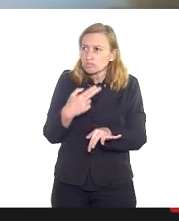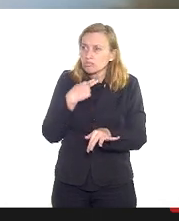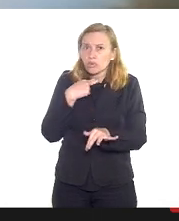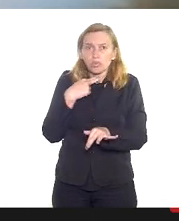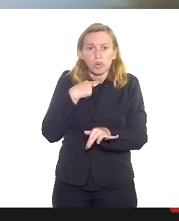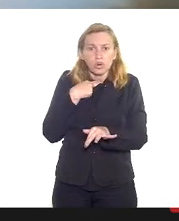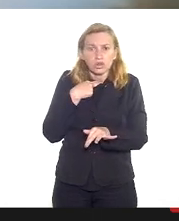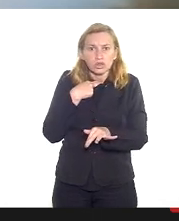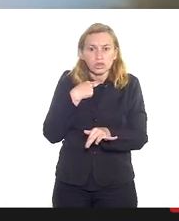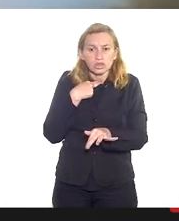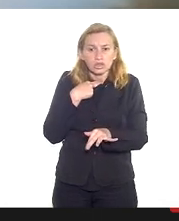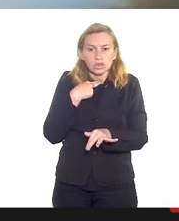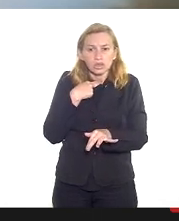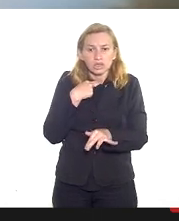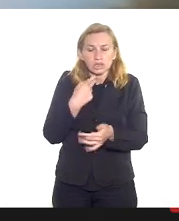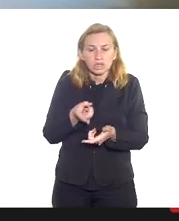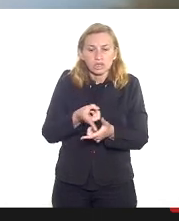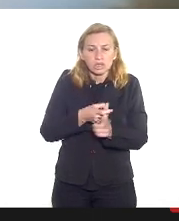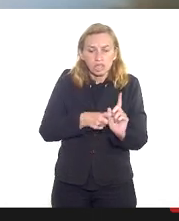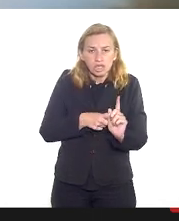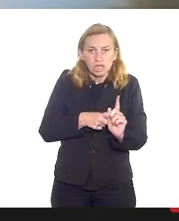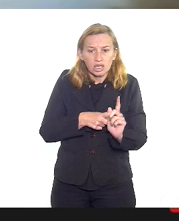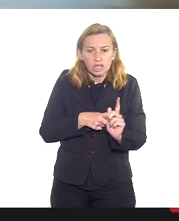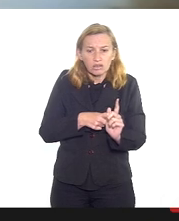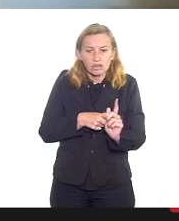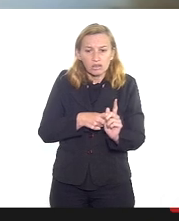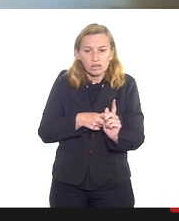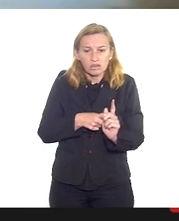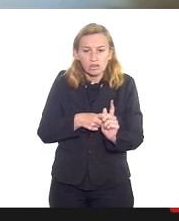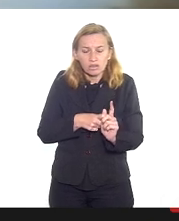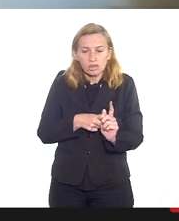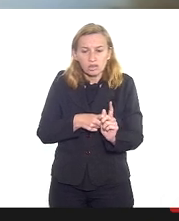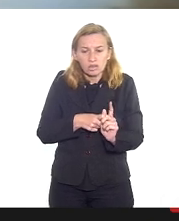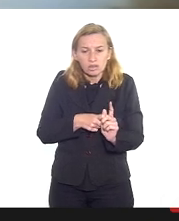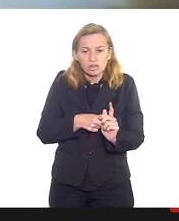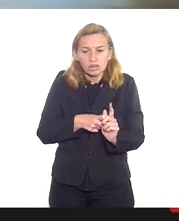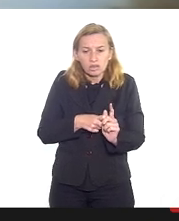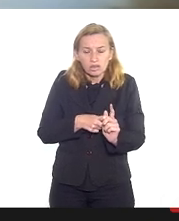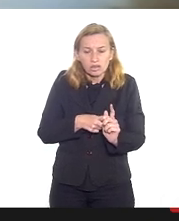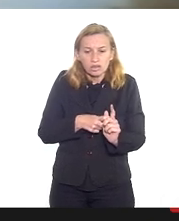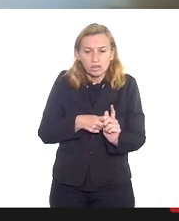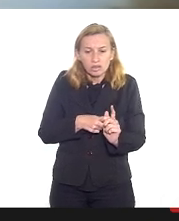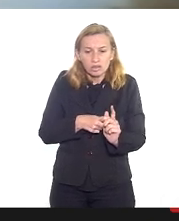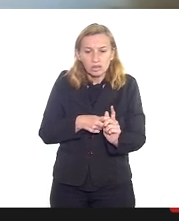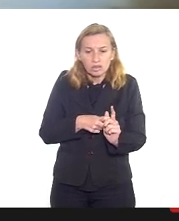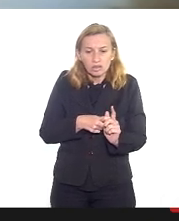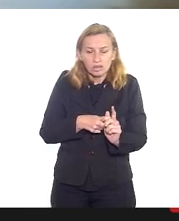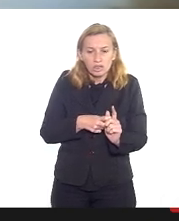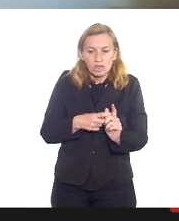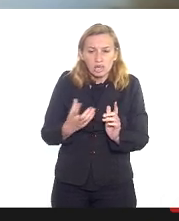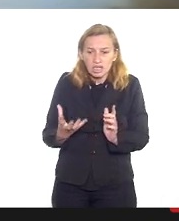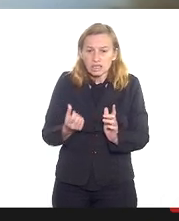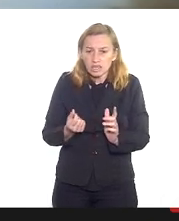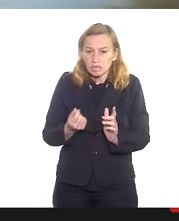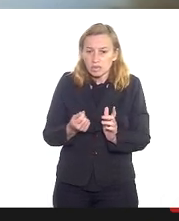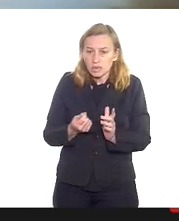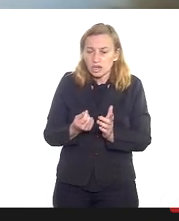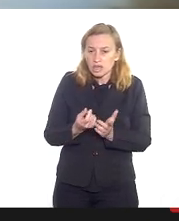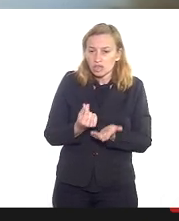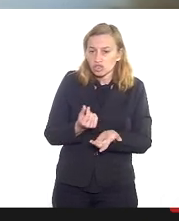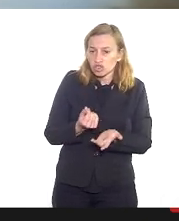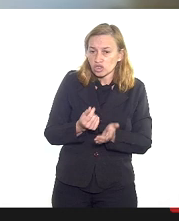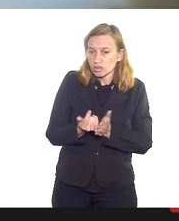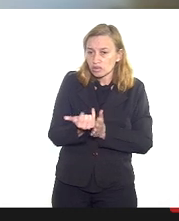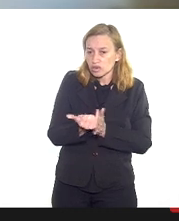ter, ser devedor inscrito, não pode gozar de benefício fiscal, vem lá o artigo X